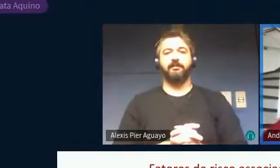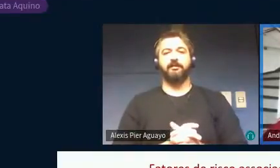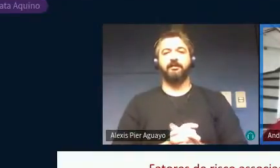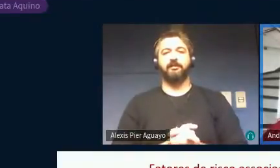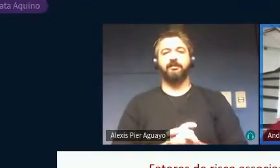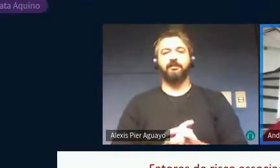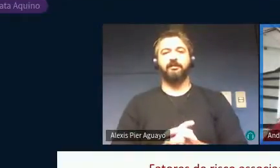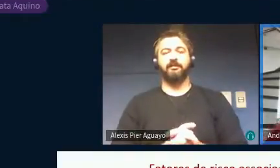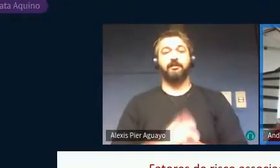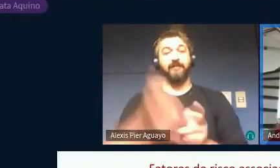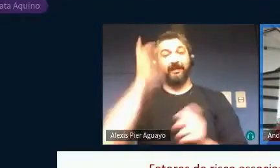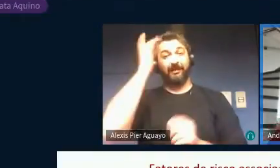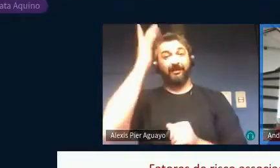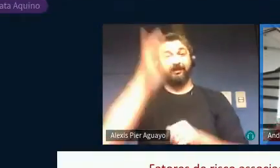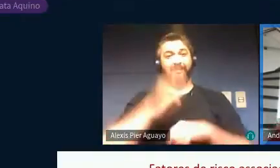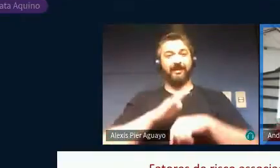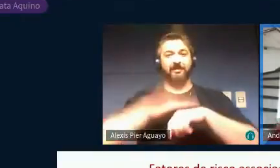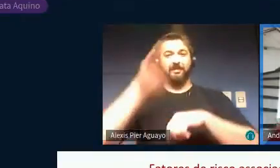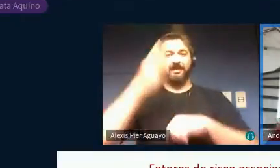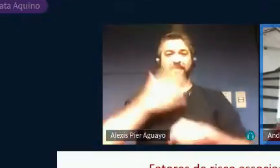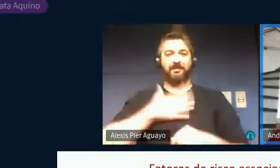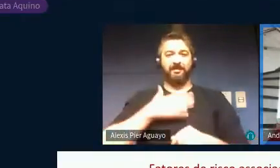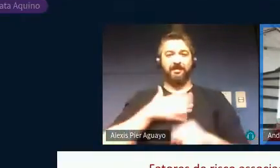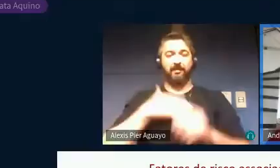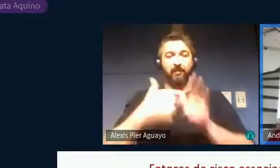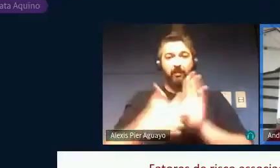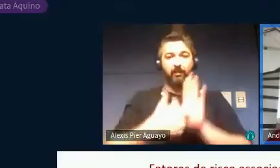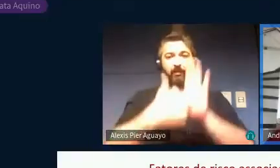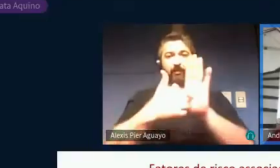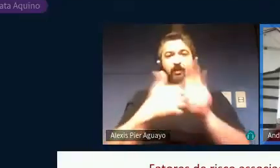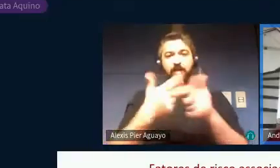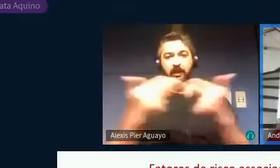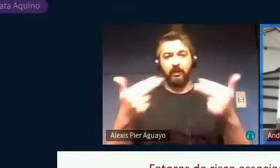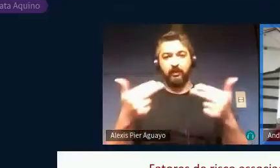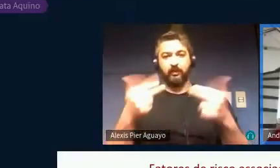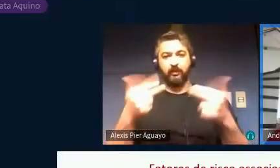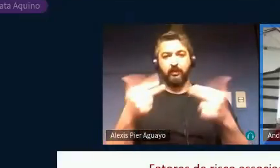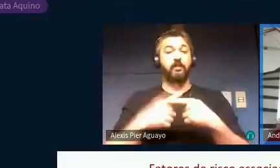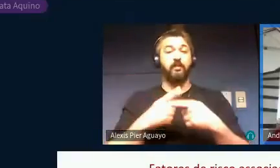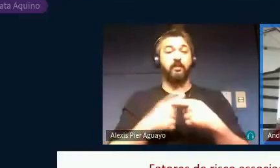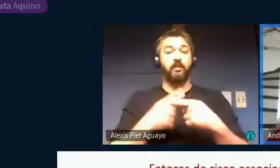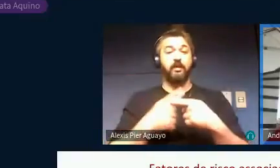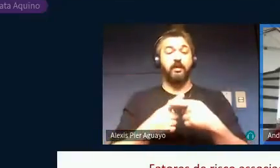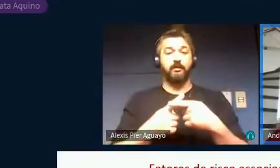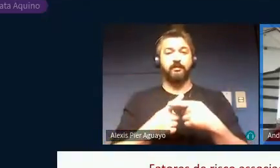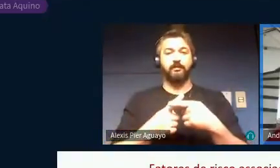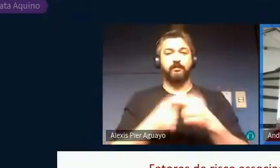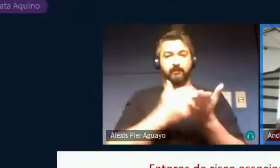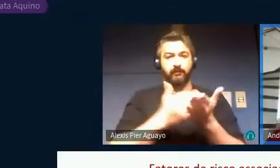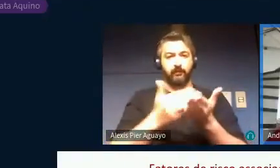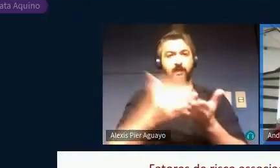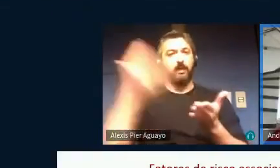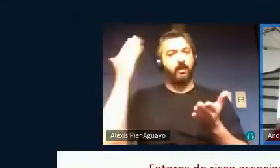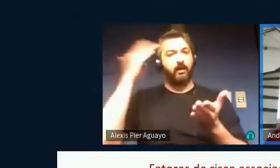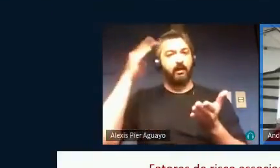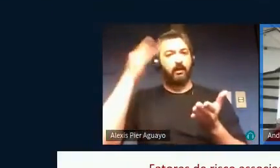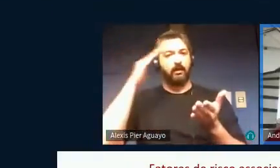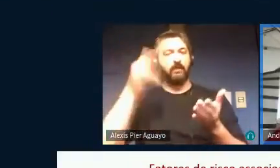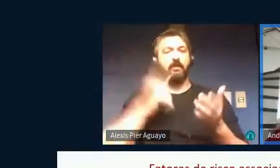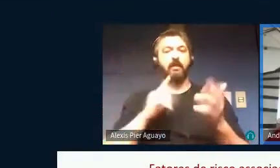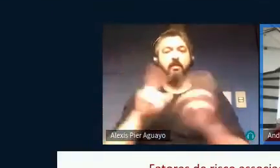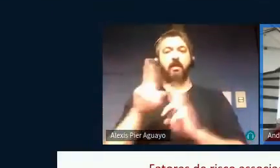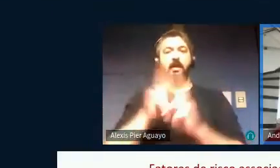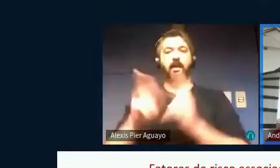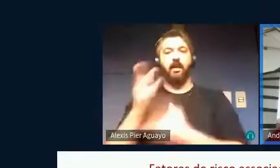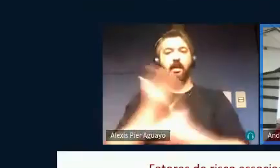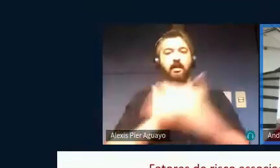mais fácil para eu conseguir mostrar para vocês algumas coisas, porque, primeiro, para que a gente comece a entender essa relação, eu trouxe aqui